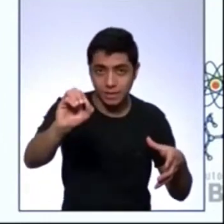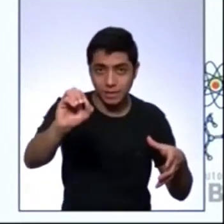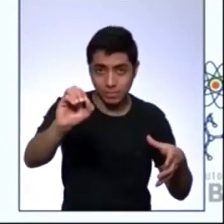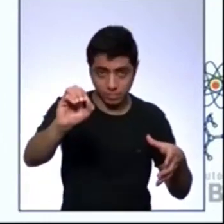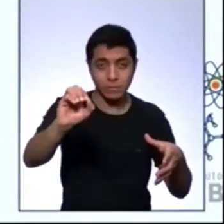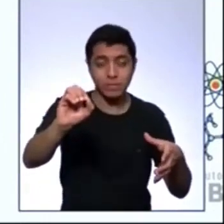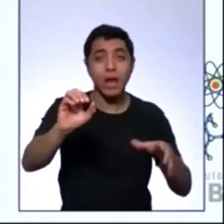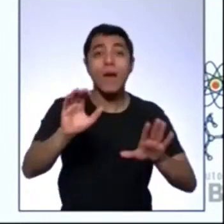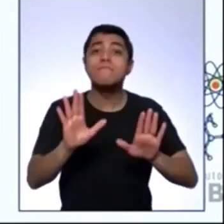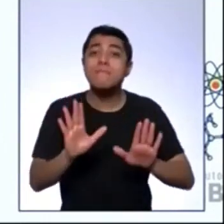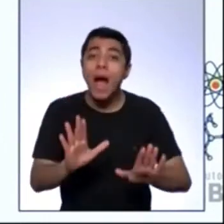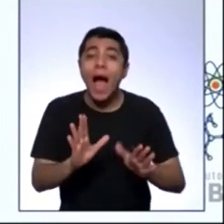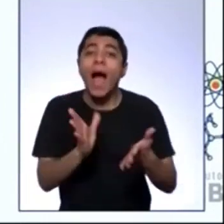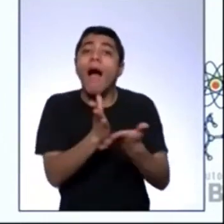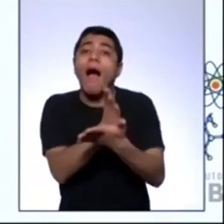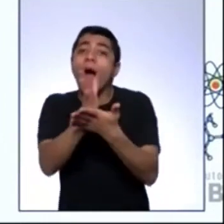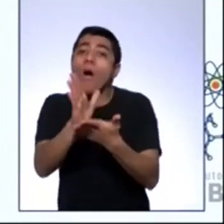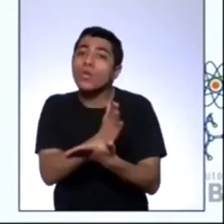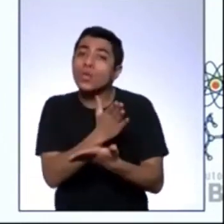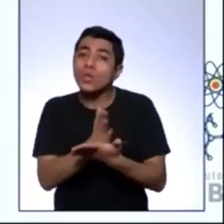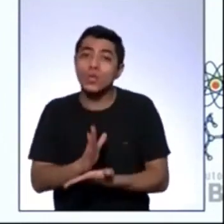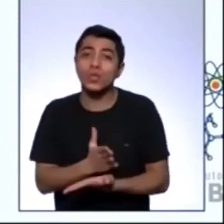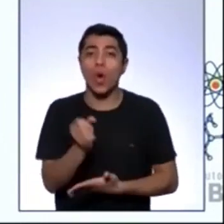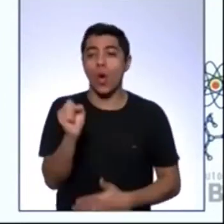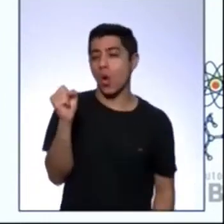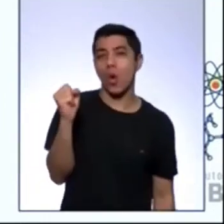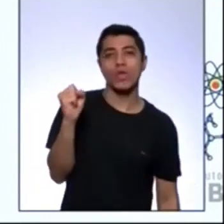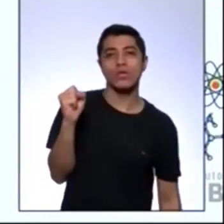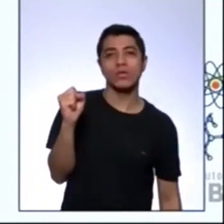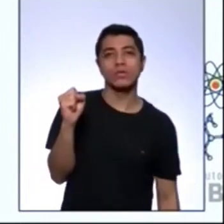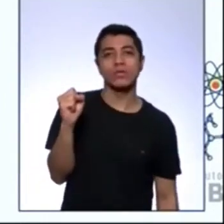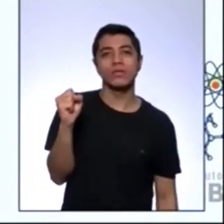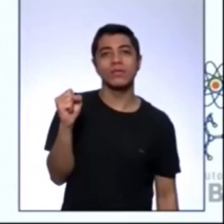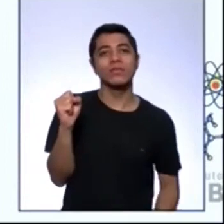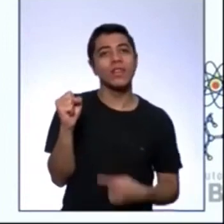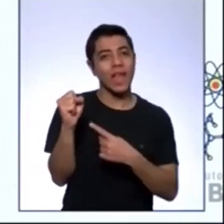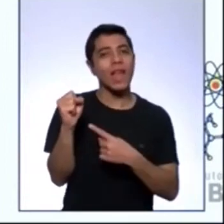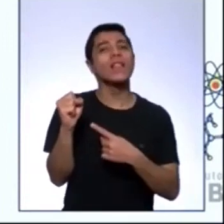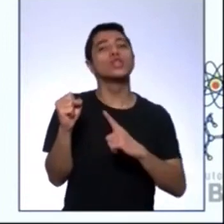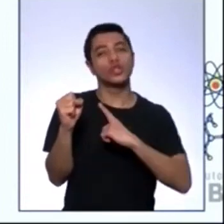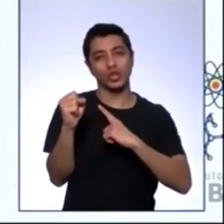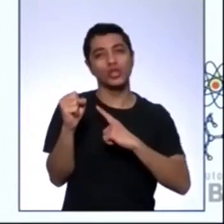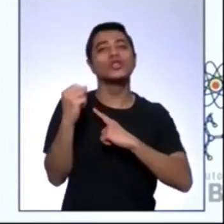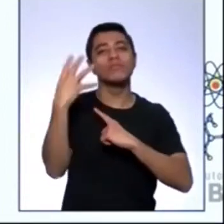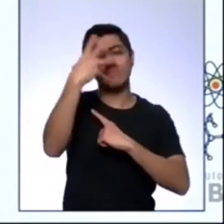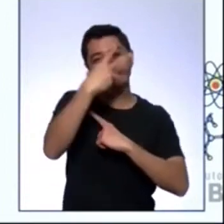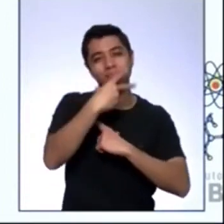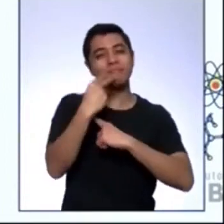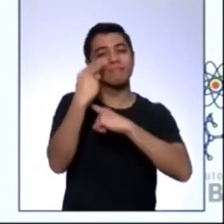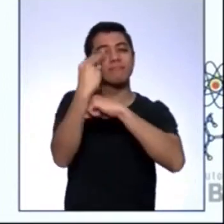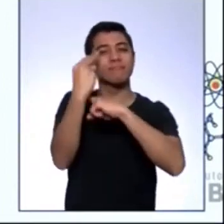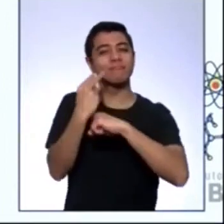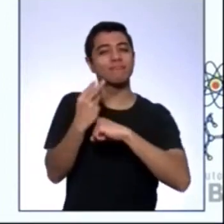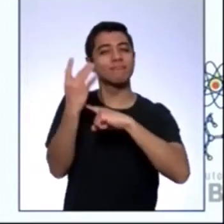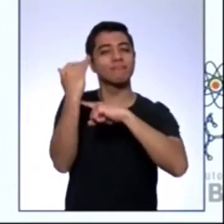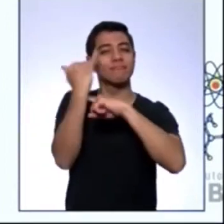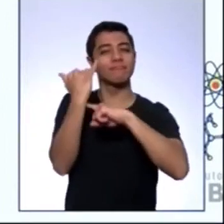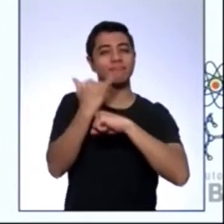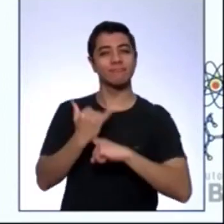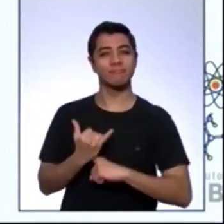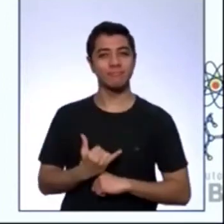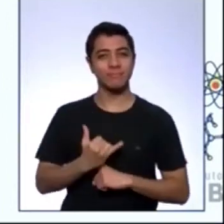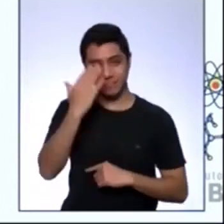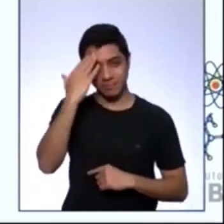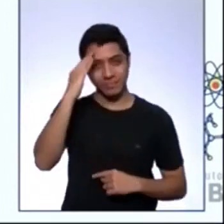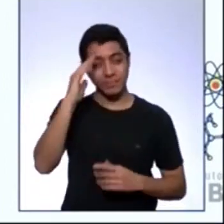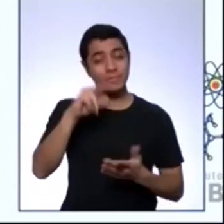você vai dividir oito homens que cuidam da beleza em relação a dez homens de um